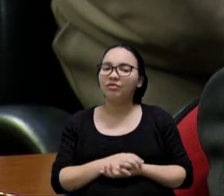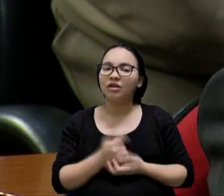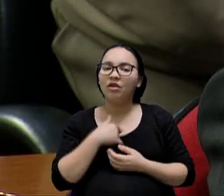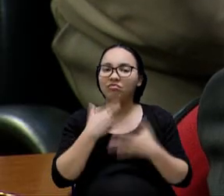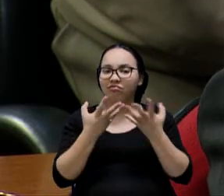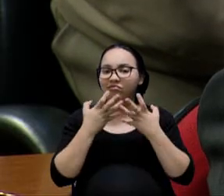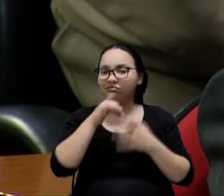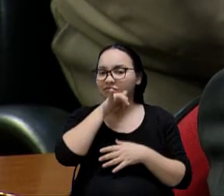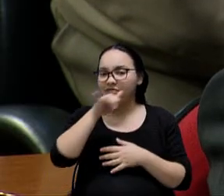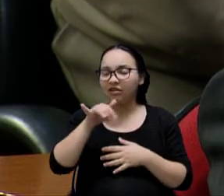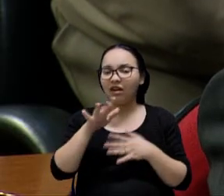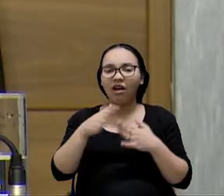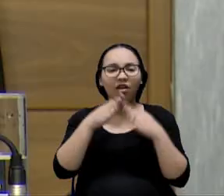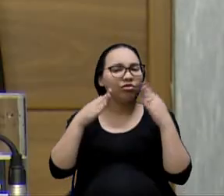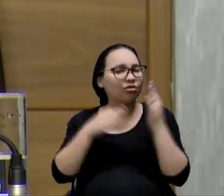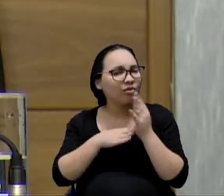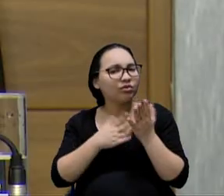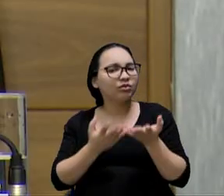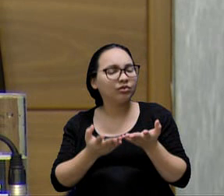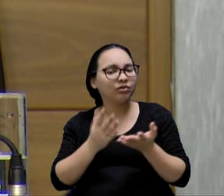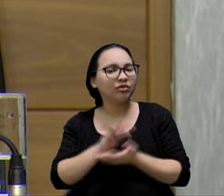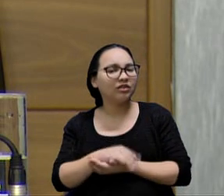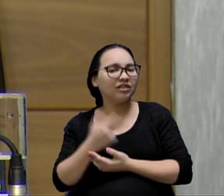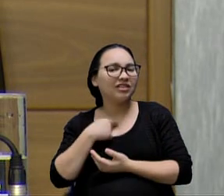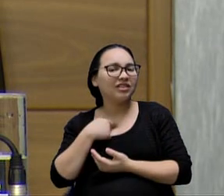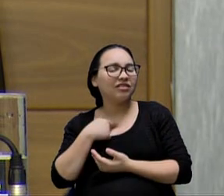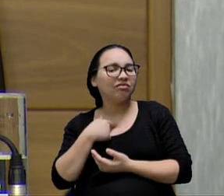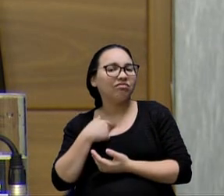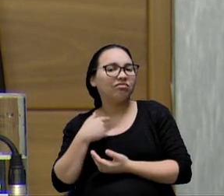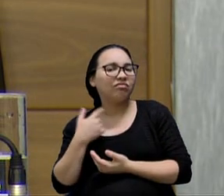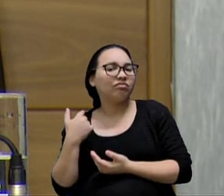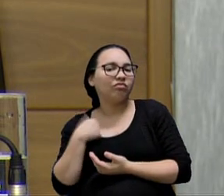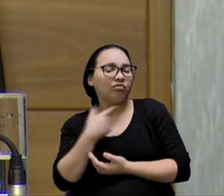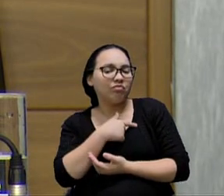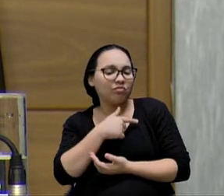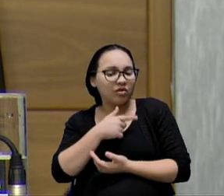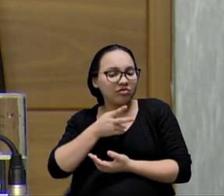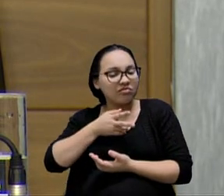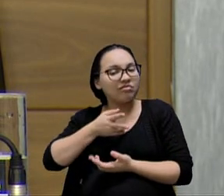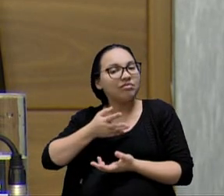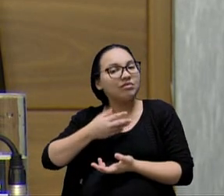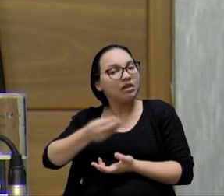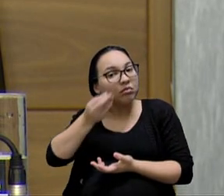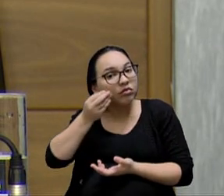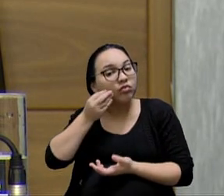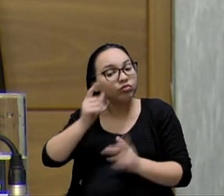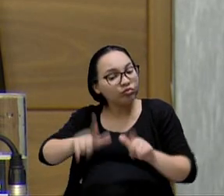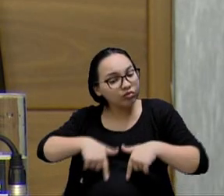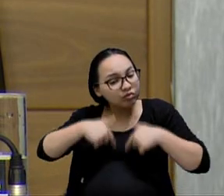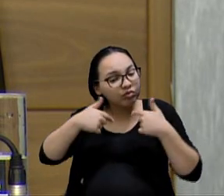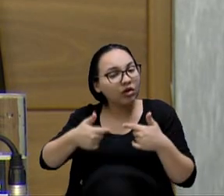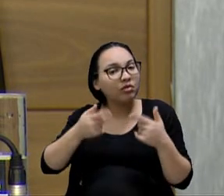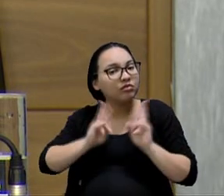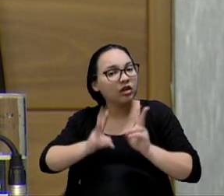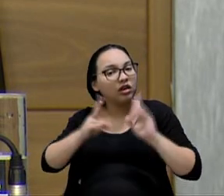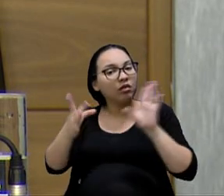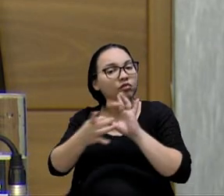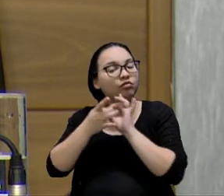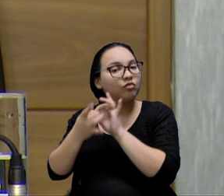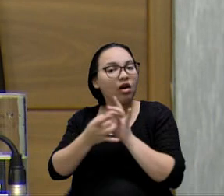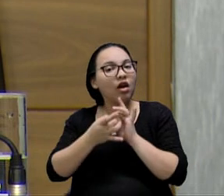todos que estamos caminhando para que, unidos e com cada um com a sua cota